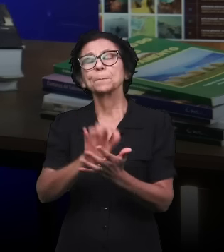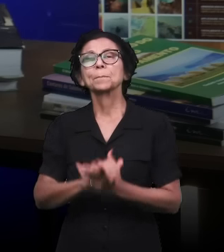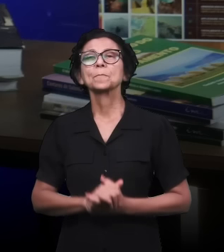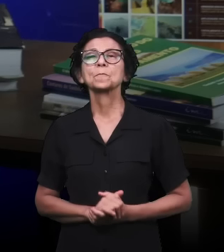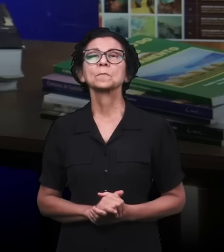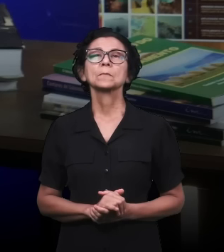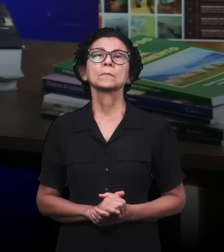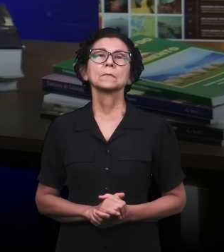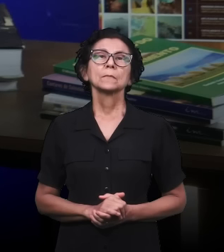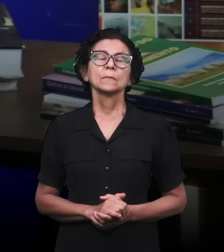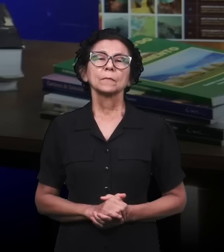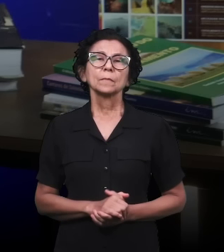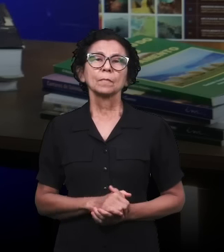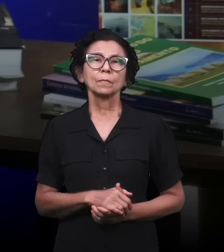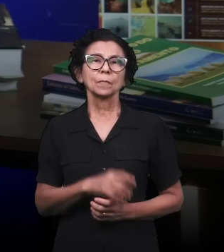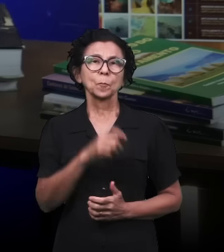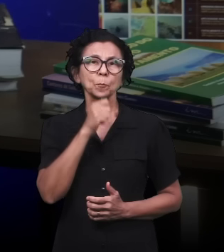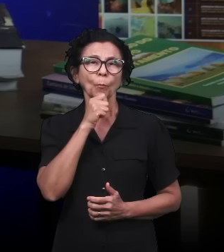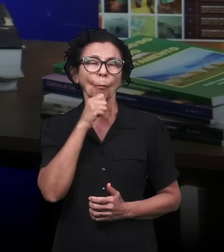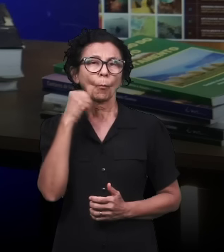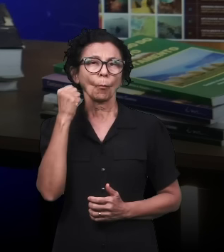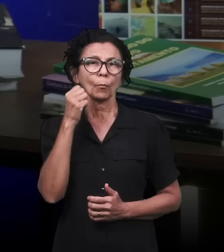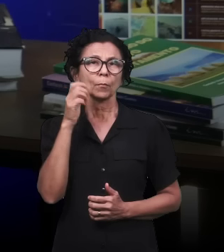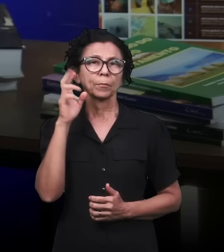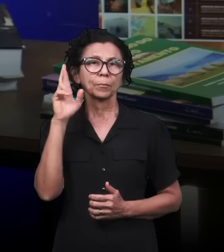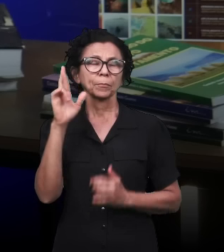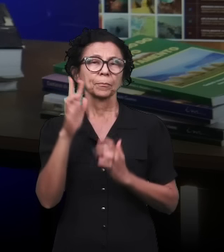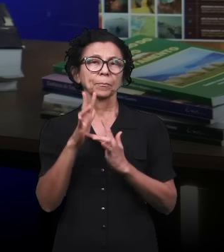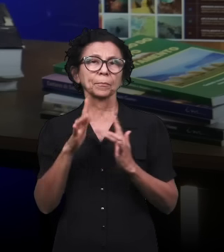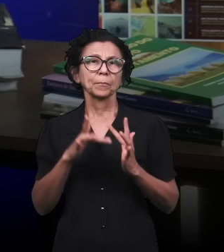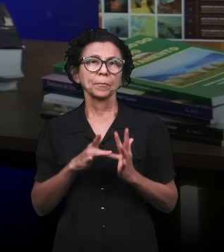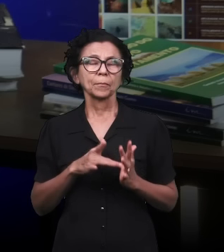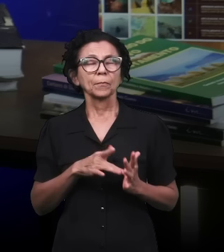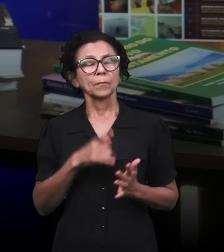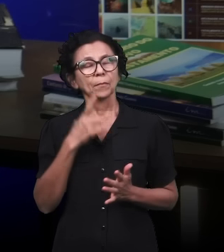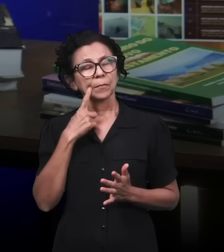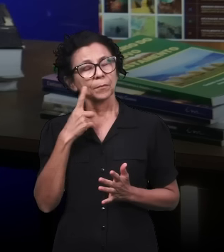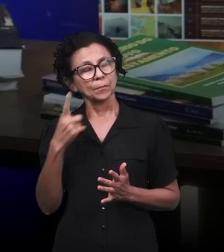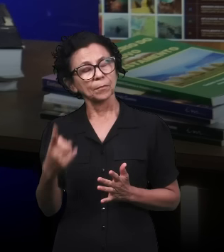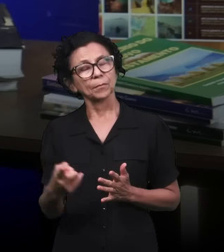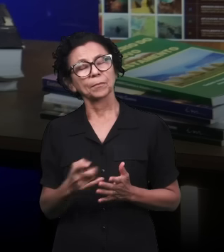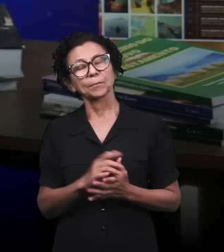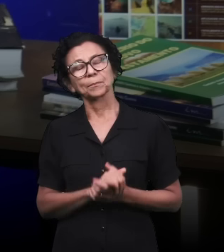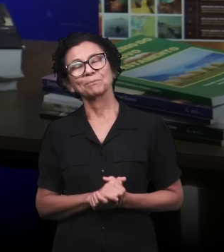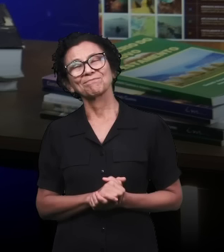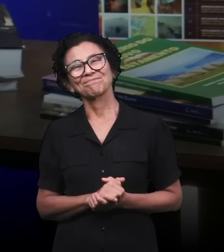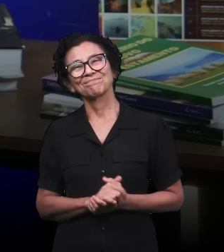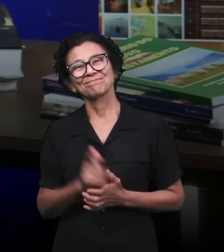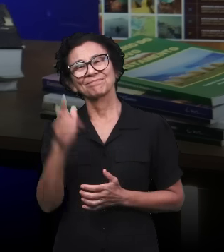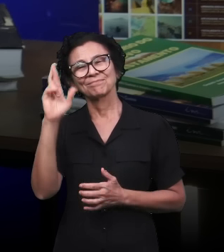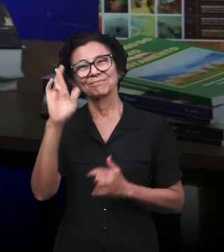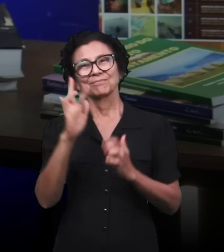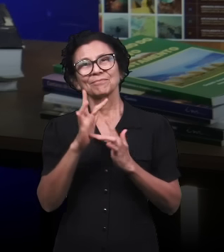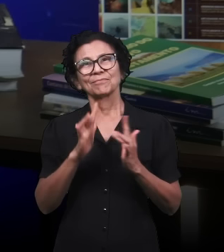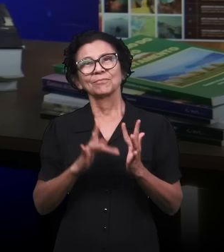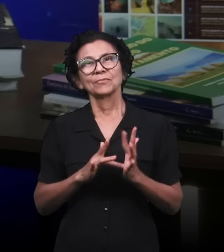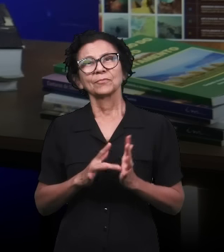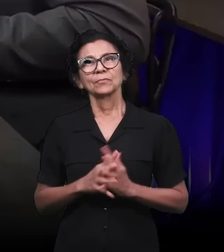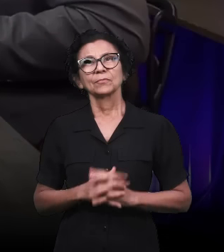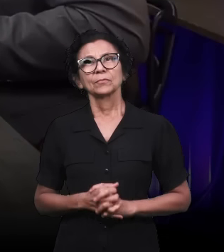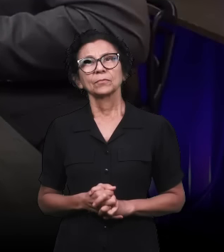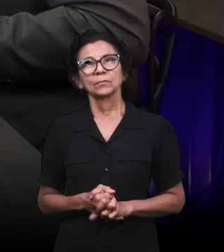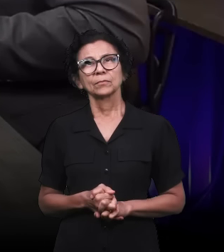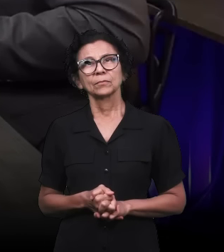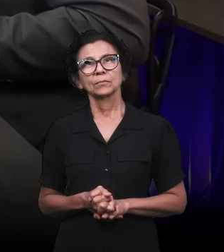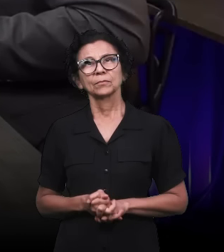uma experiência com Deus, você pode viver essa experiência com o Senhor. Amém. A todos a paz do Senhor Jesus. Amém. A paz do